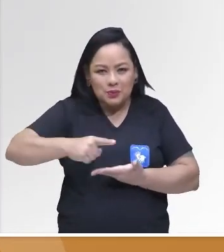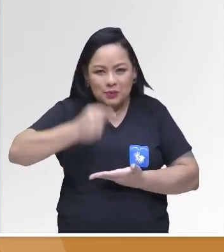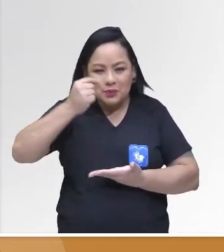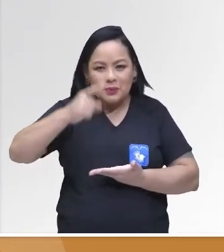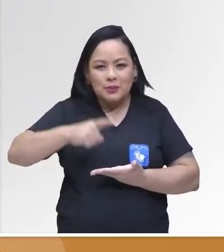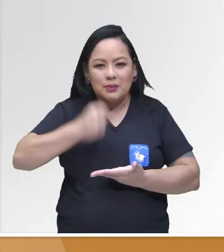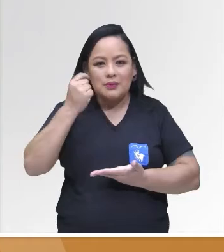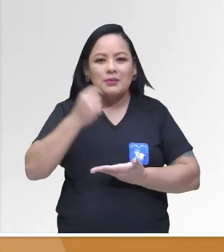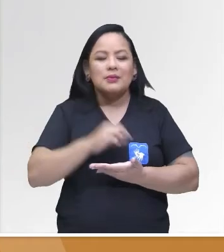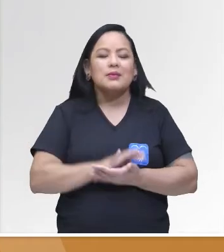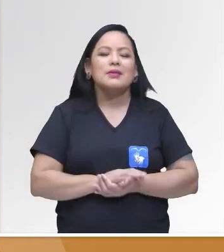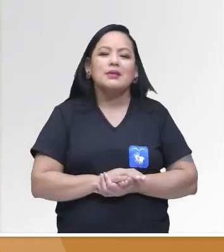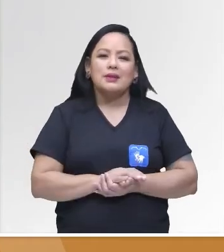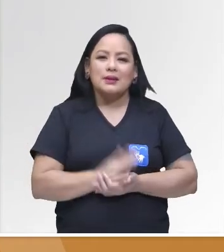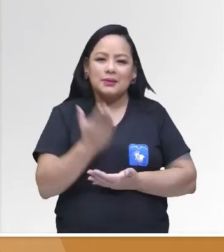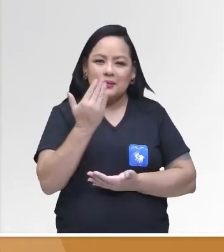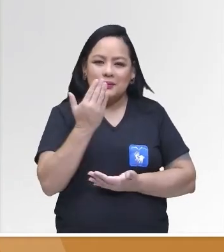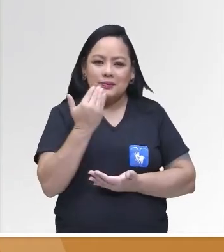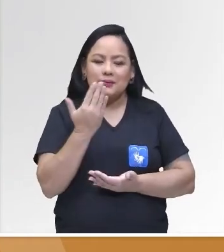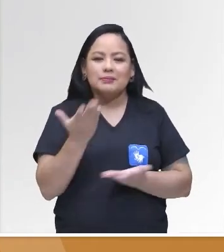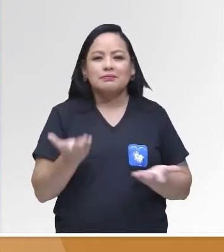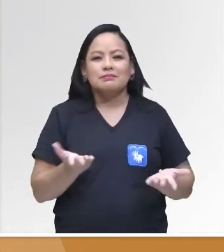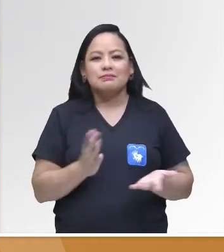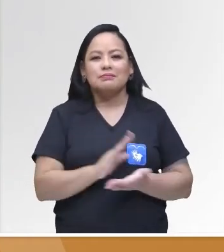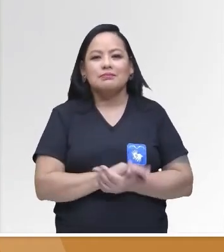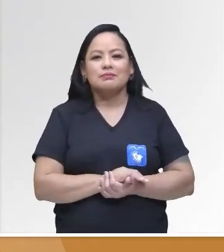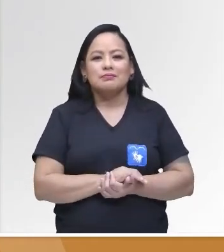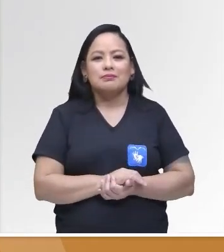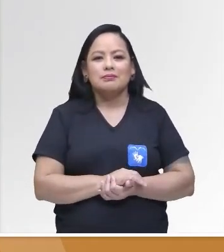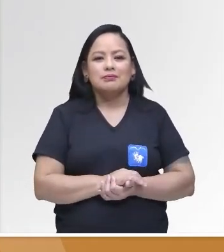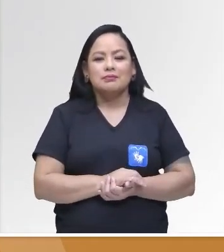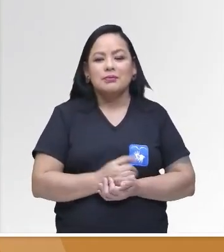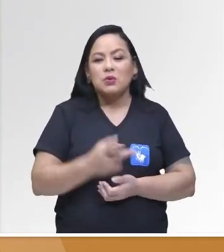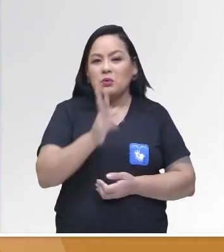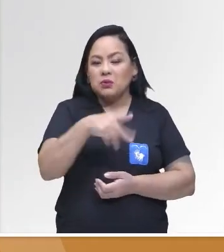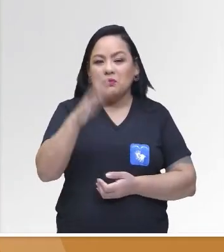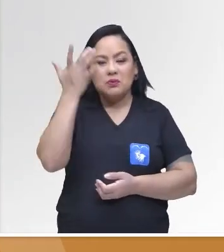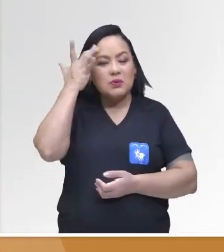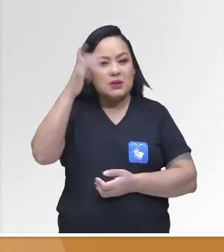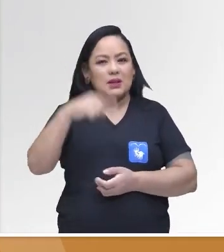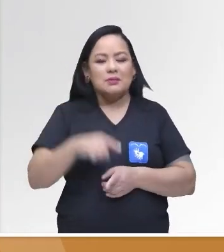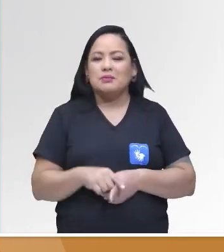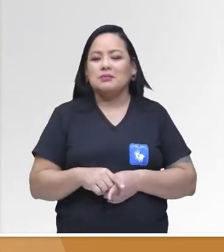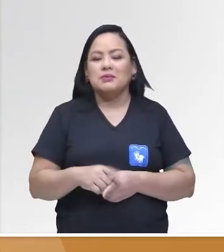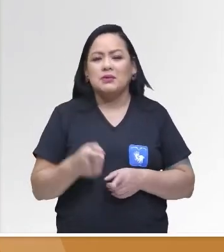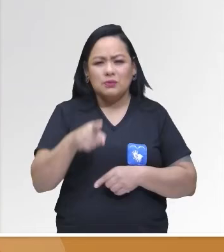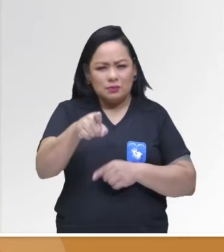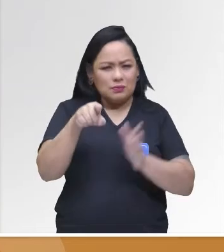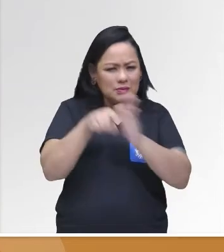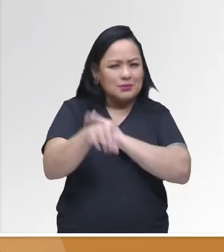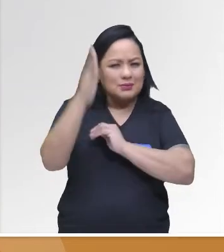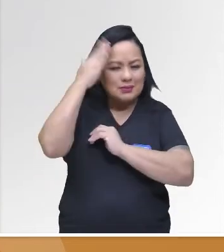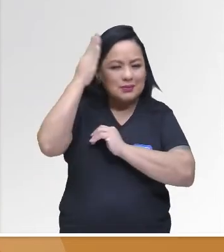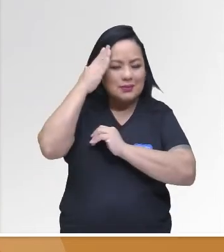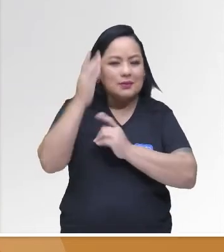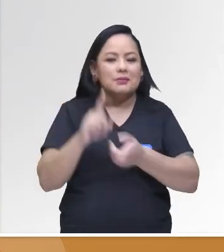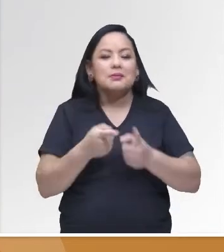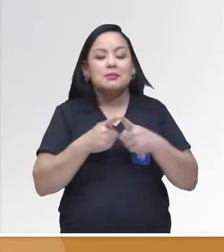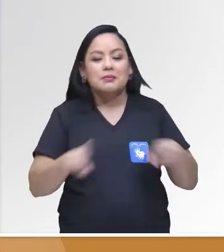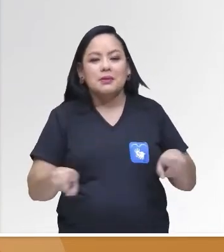alimento, colocá-lo na boca e ingerir. Eu não sei usar aqueles pauzinhos. Você sabe?